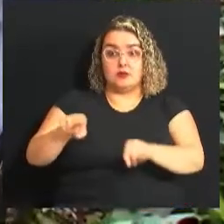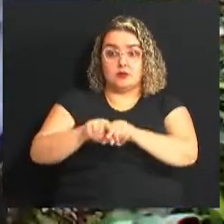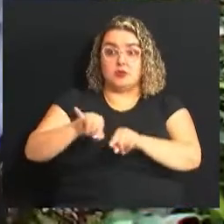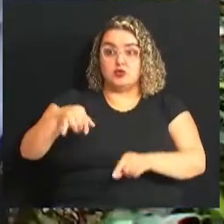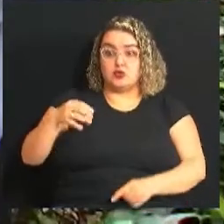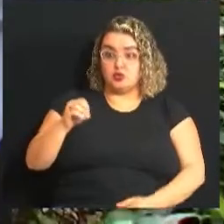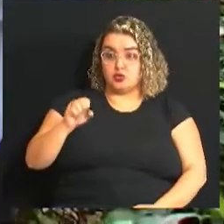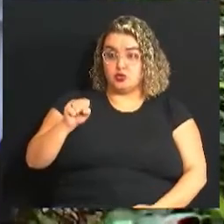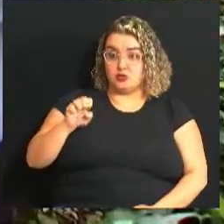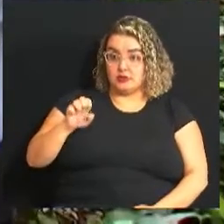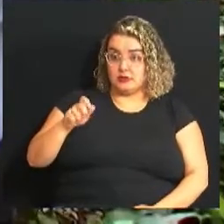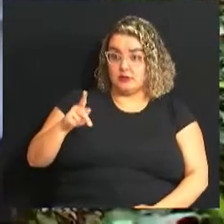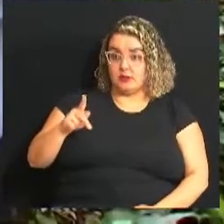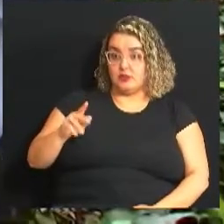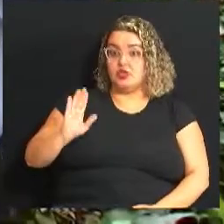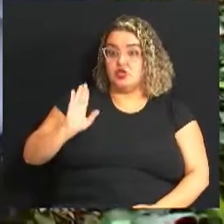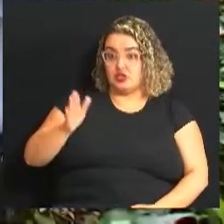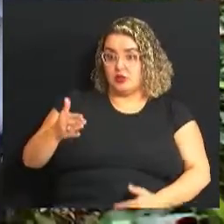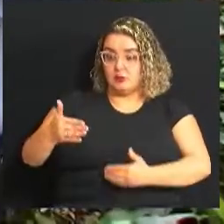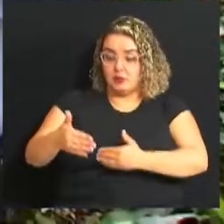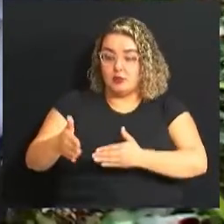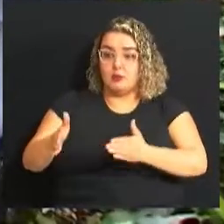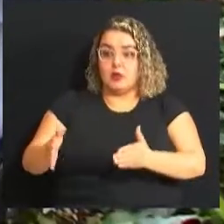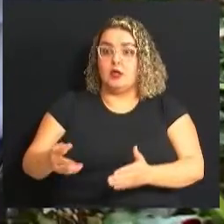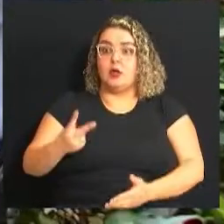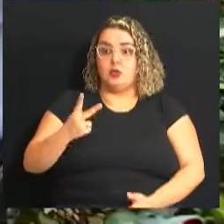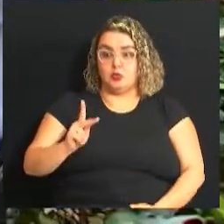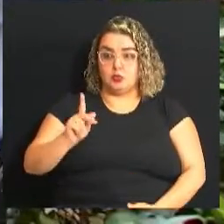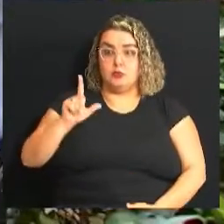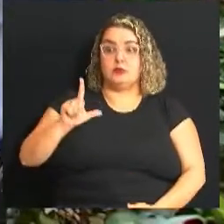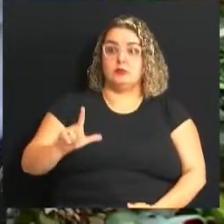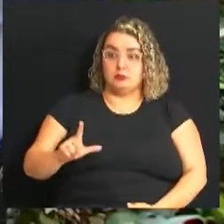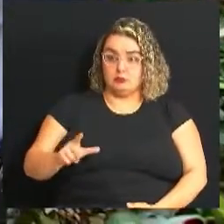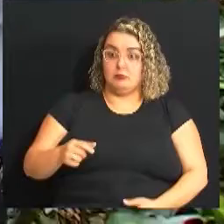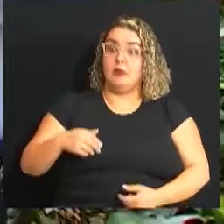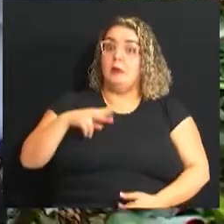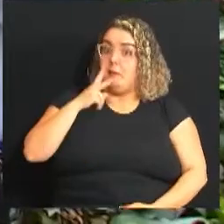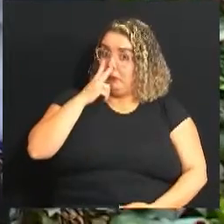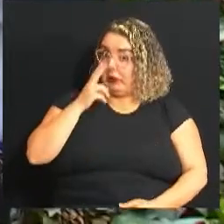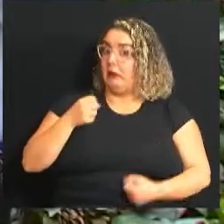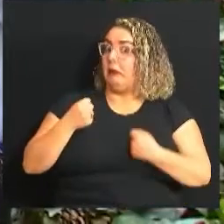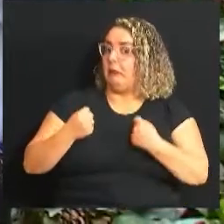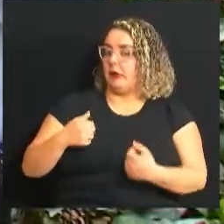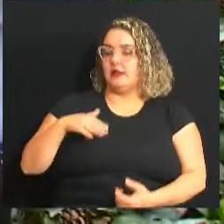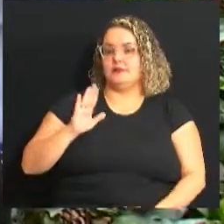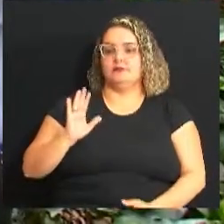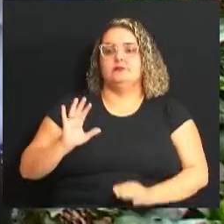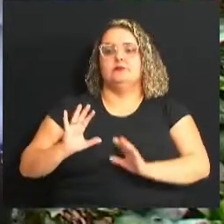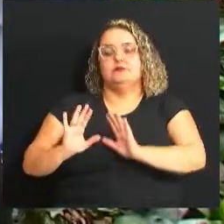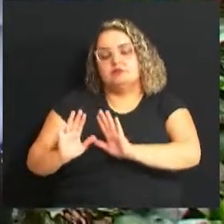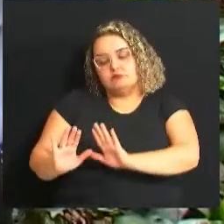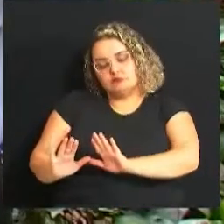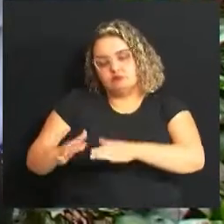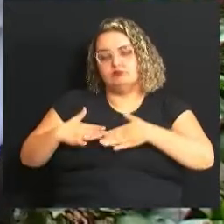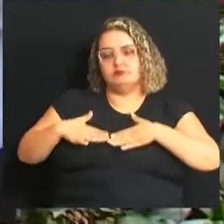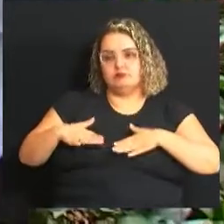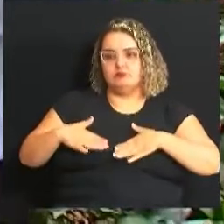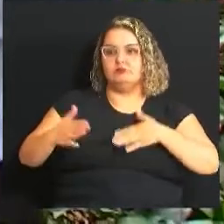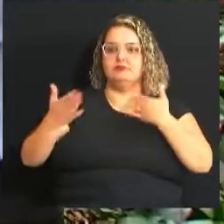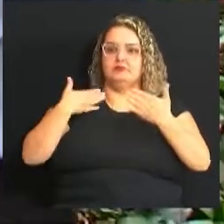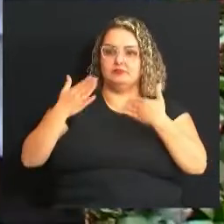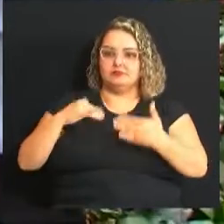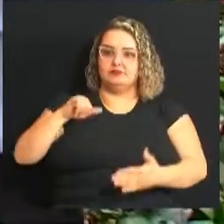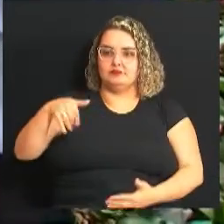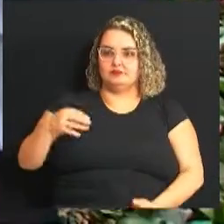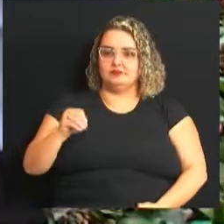para a caixinha dele, porque olha, ele pesa 2 quilos, mas parece que pesa muito mais, viu, gente? Então a gente deixou ele lá quietinho para eu poder conversar mais aqui